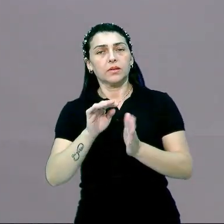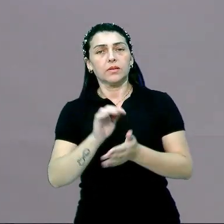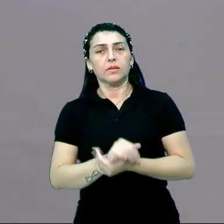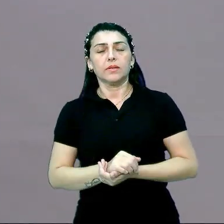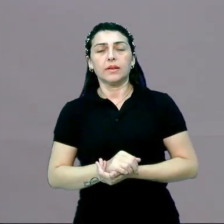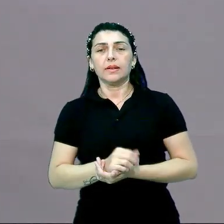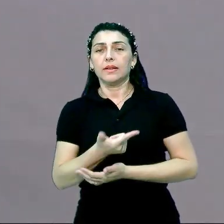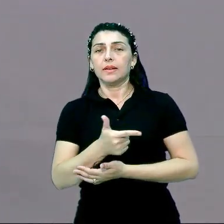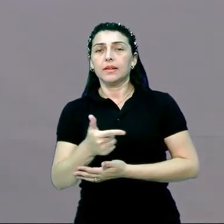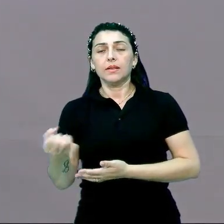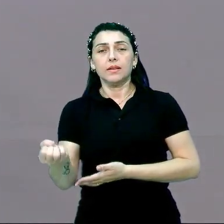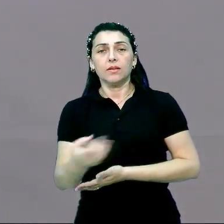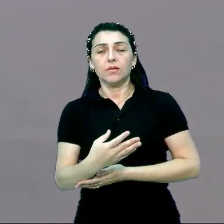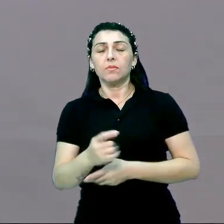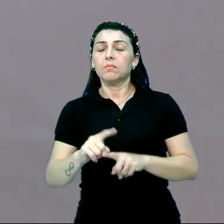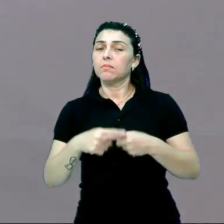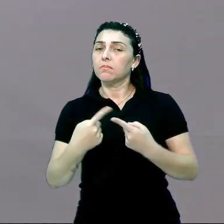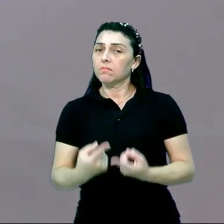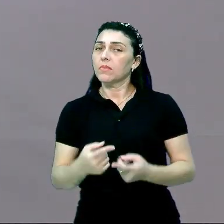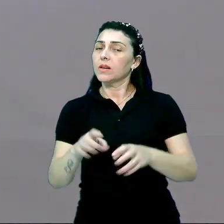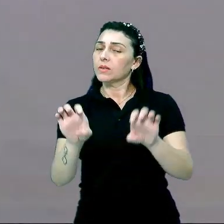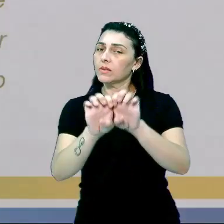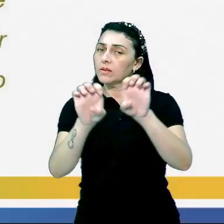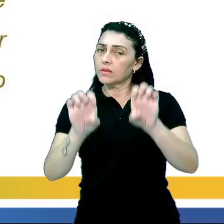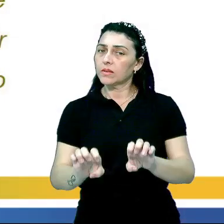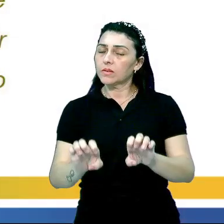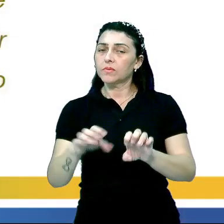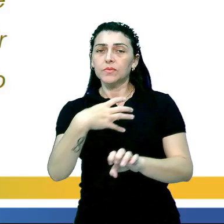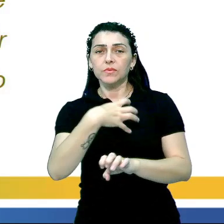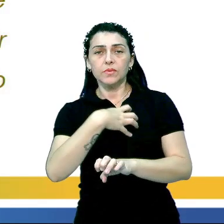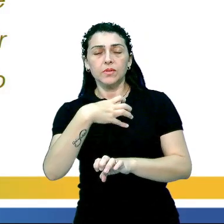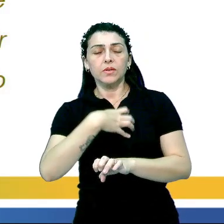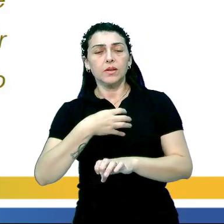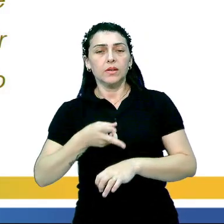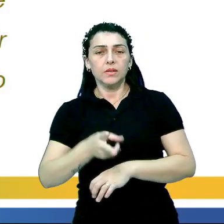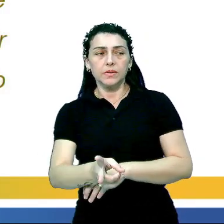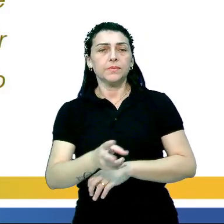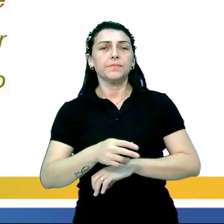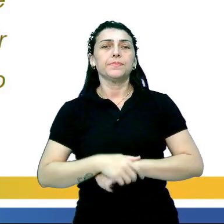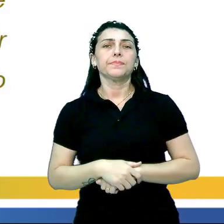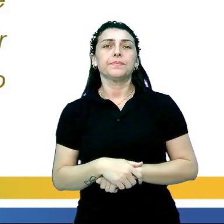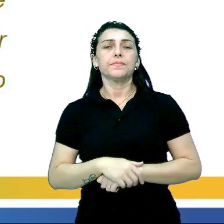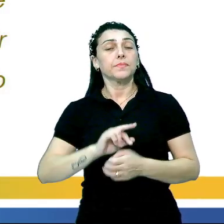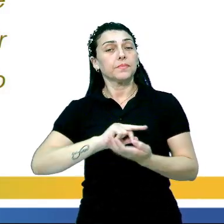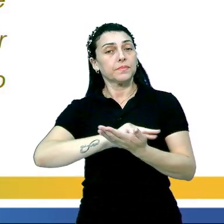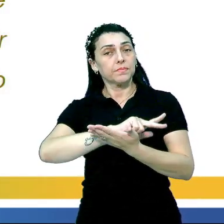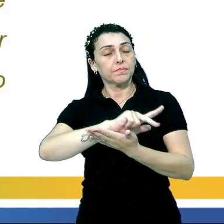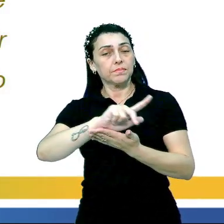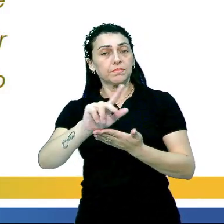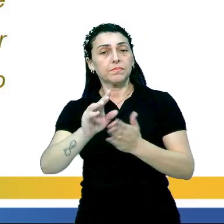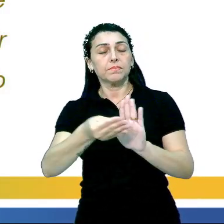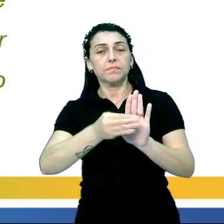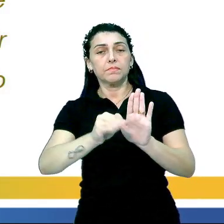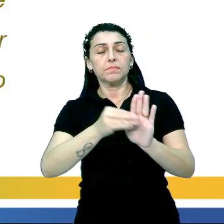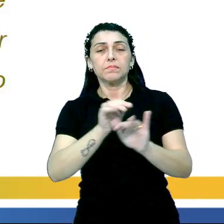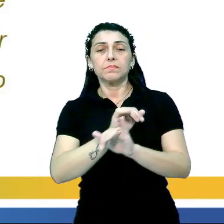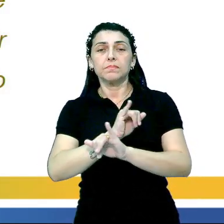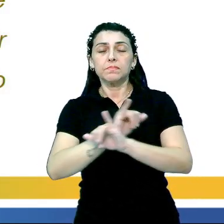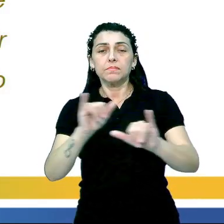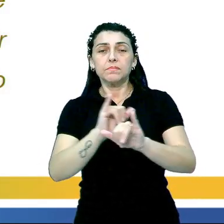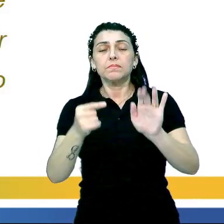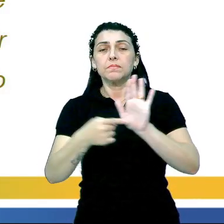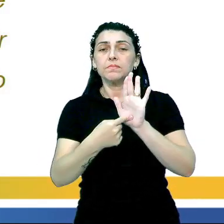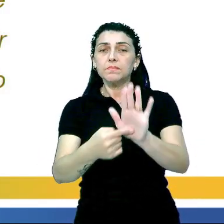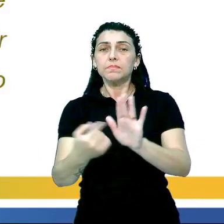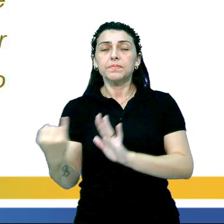coisa inédita, mas de uma forma bem estruturada. E aí ele continua. Em diversas mídias de massa que